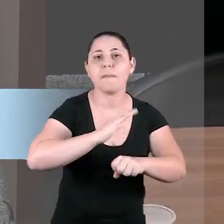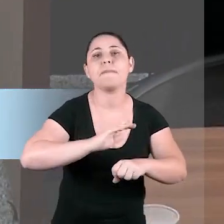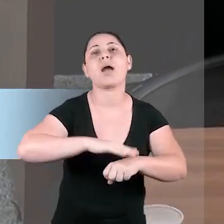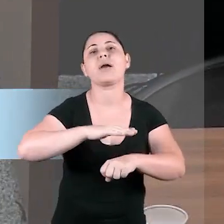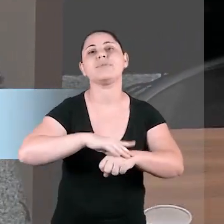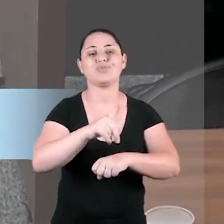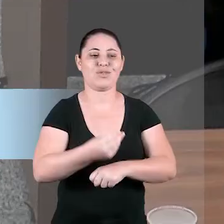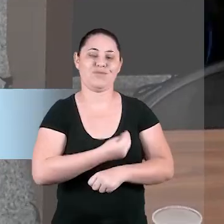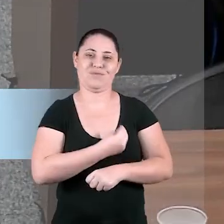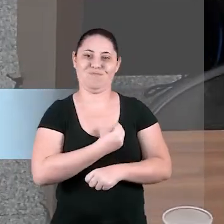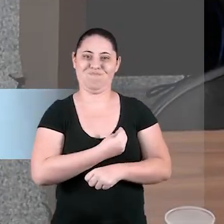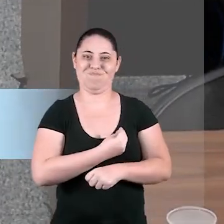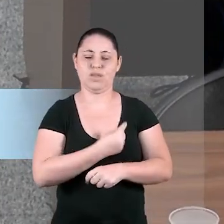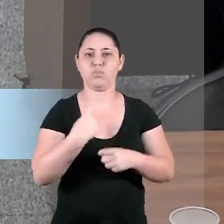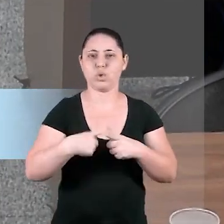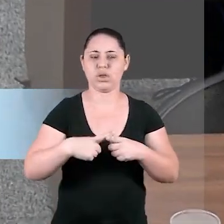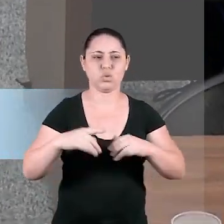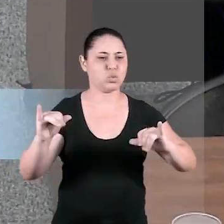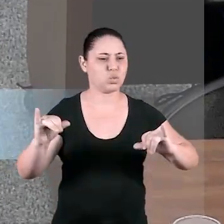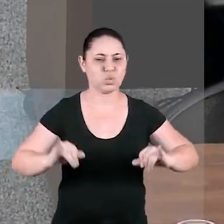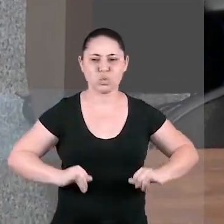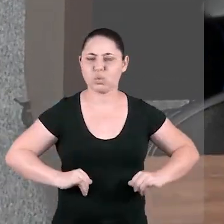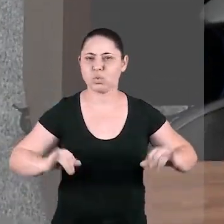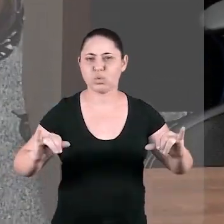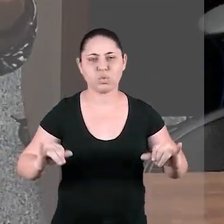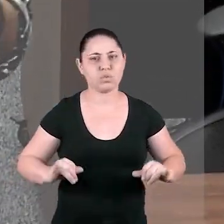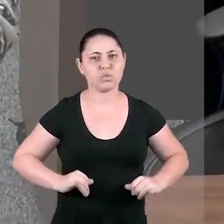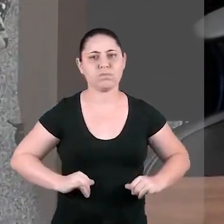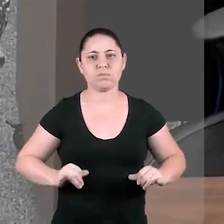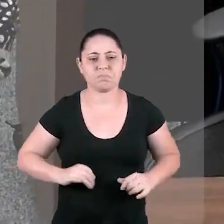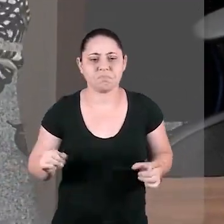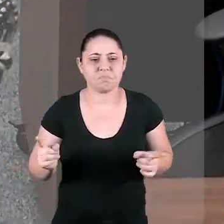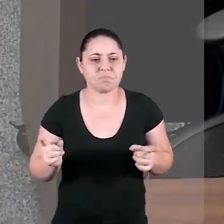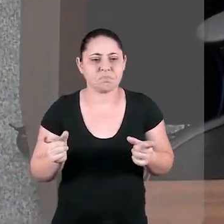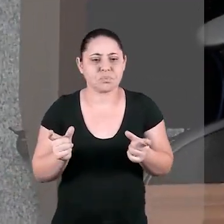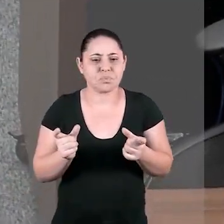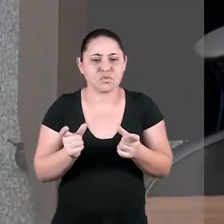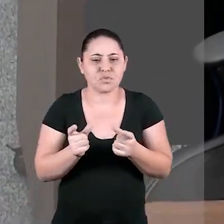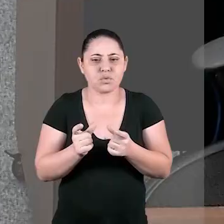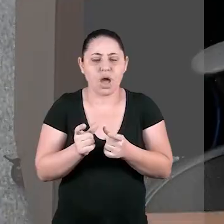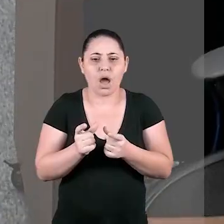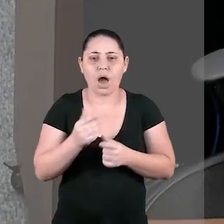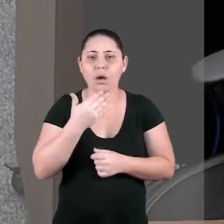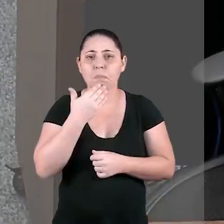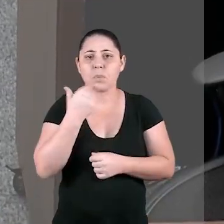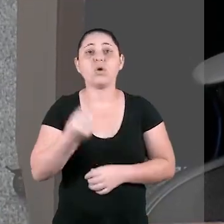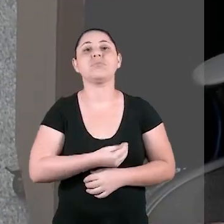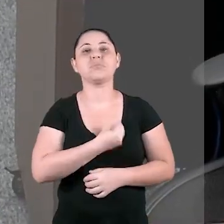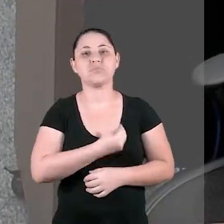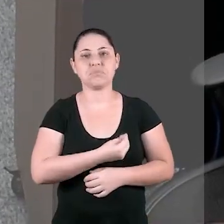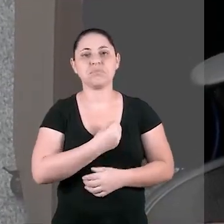que ela viveria. Porque todo o sofrimento dela é diminuído e ela tem qualidade de